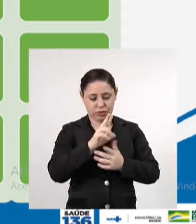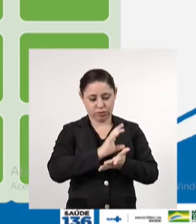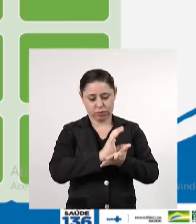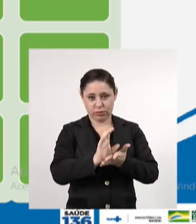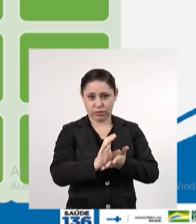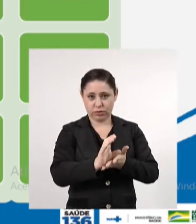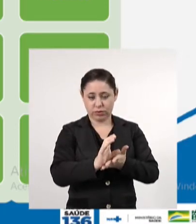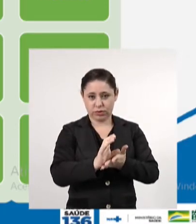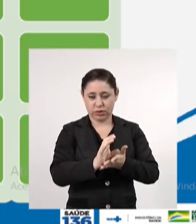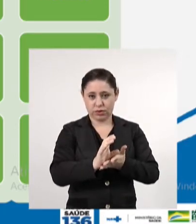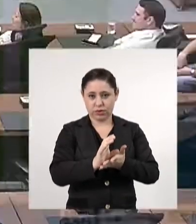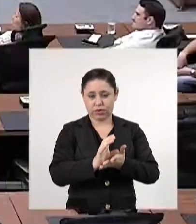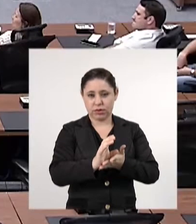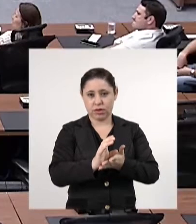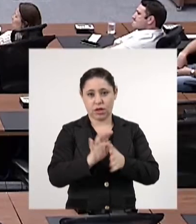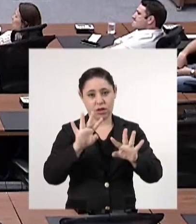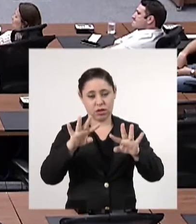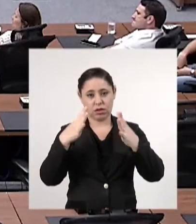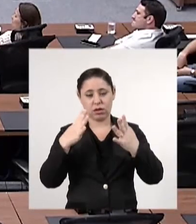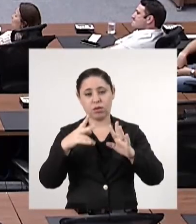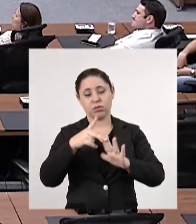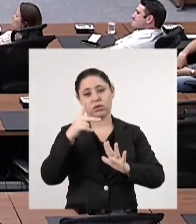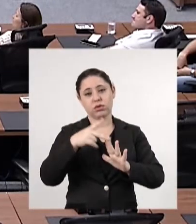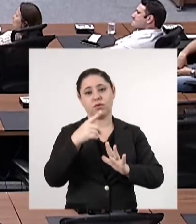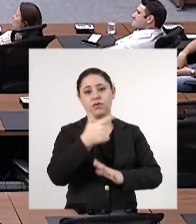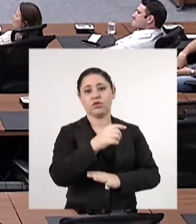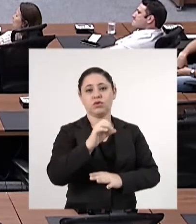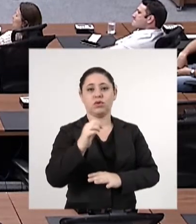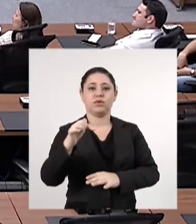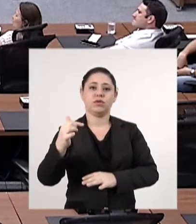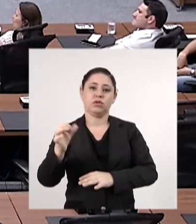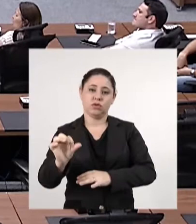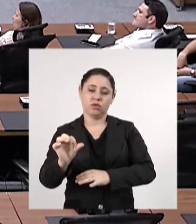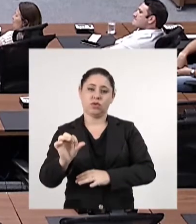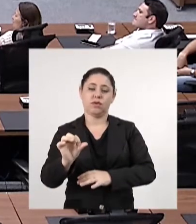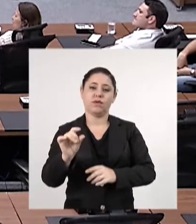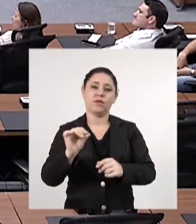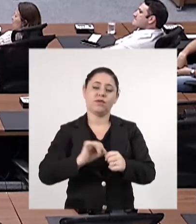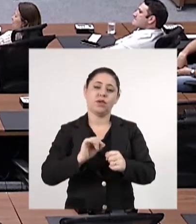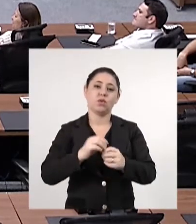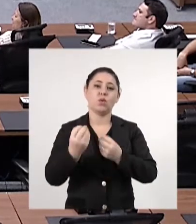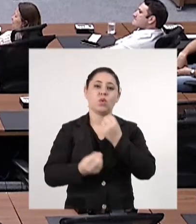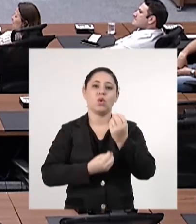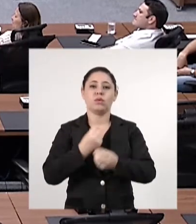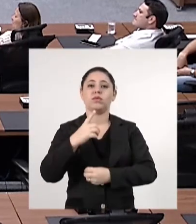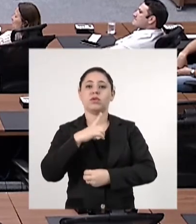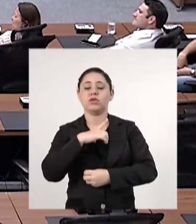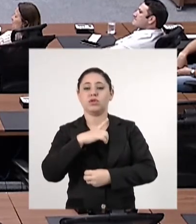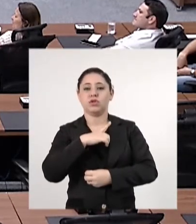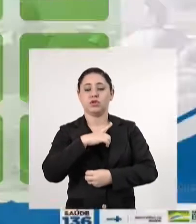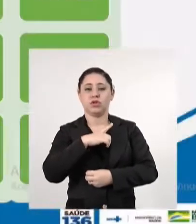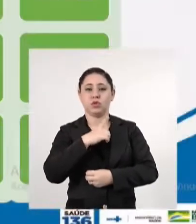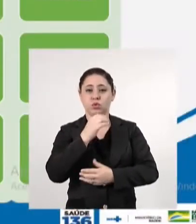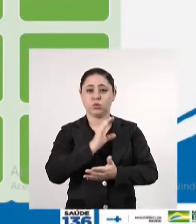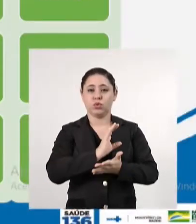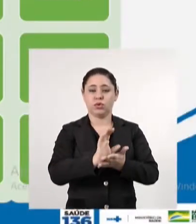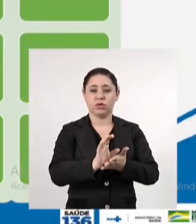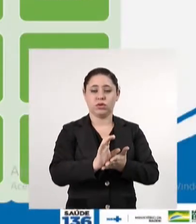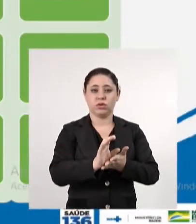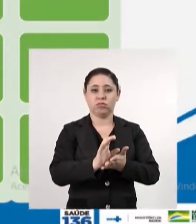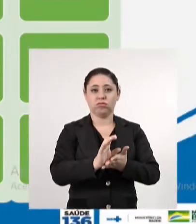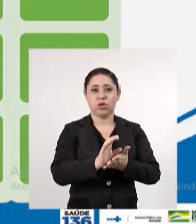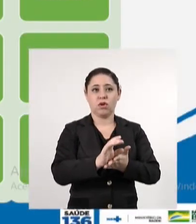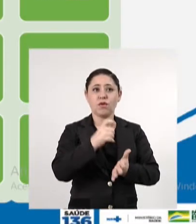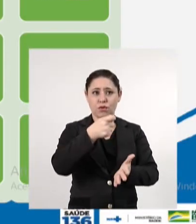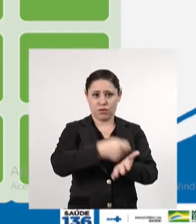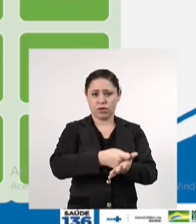primária anteriormente, a portaria 2979, era feito dessa forma, a gente tinha o PAB fixo e tinha o PAB